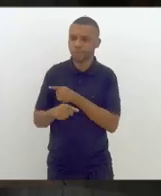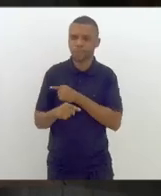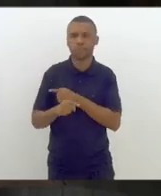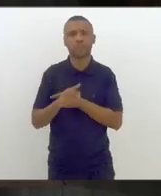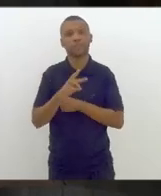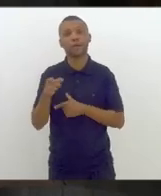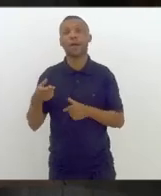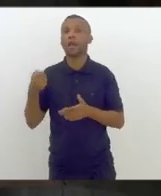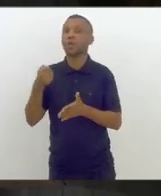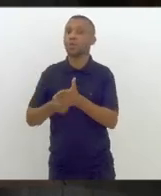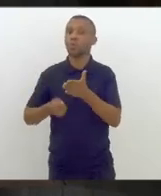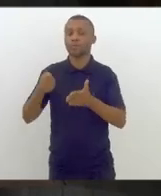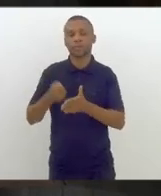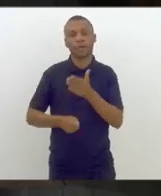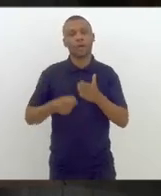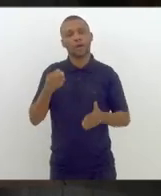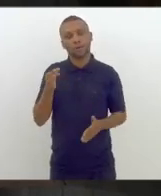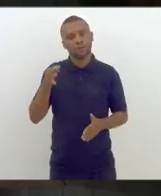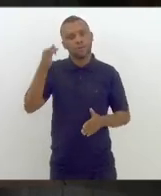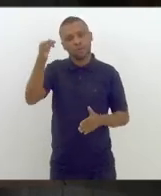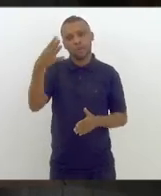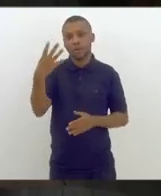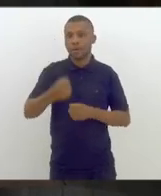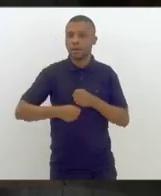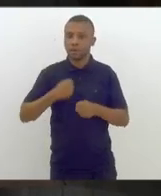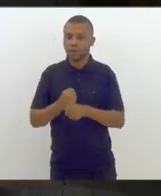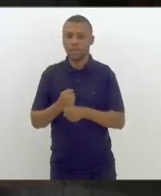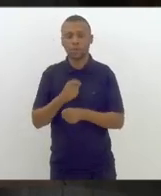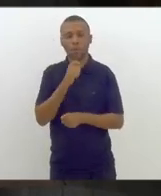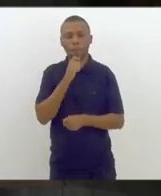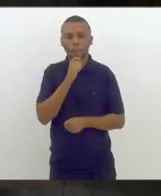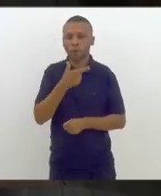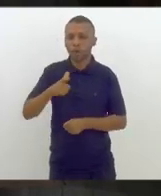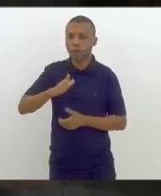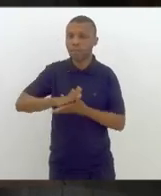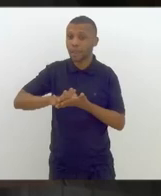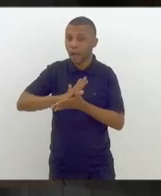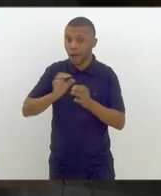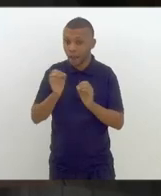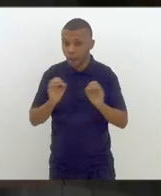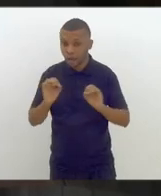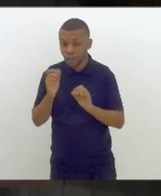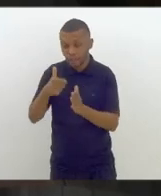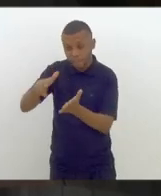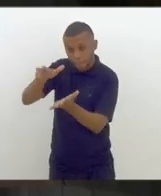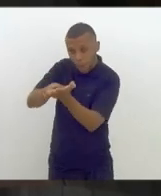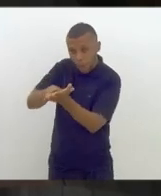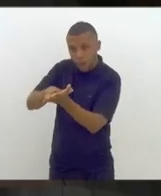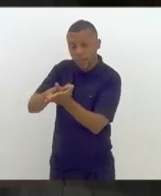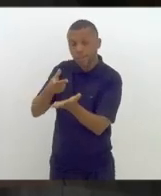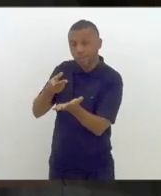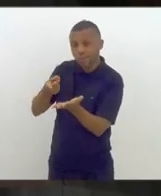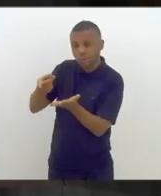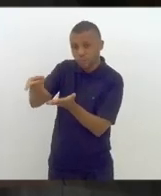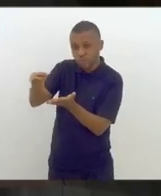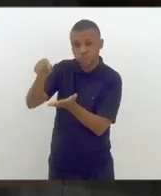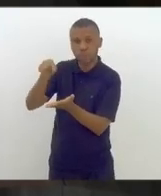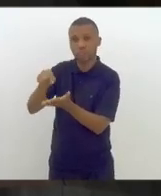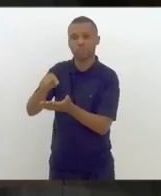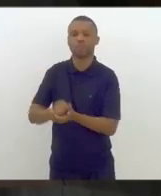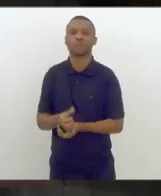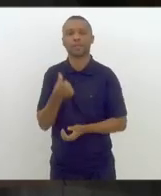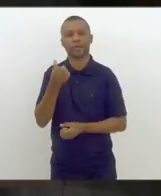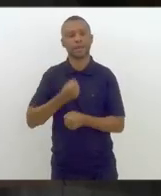que a gente, daqui a 4 anos, possa não ter mais nenhuma pessoa internada em longa permanência no nosso estado. Há